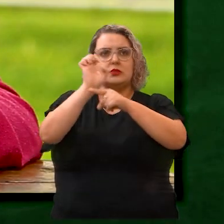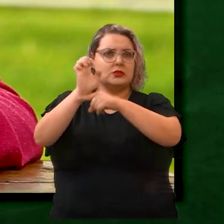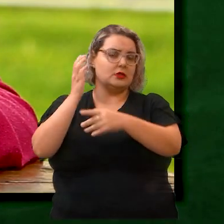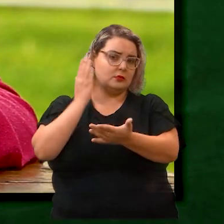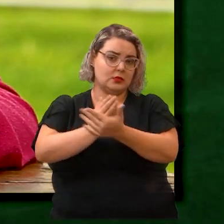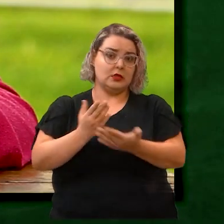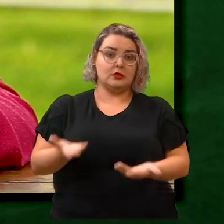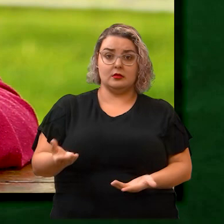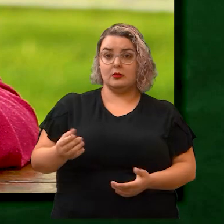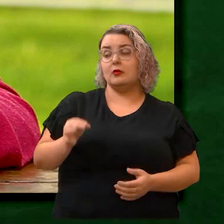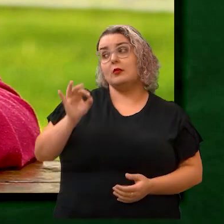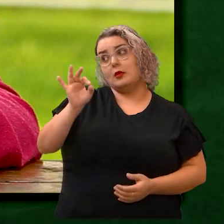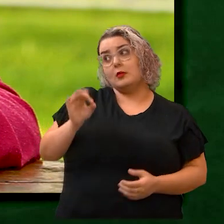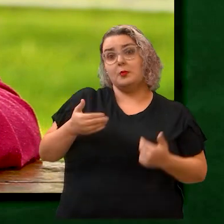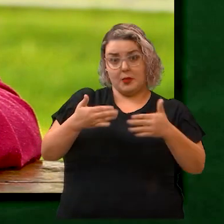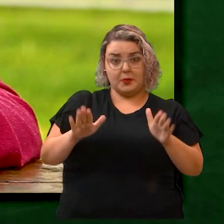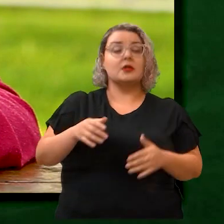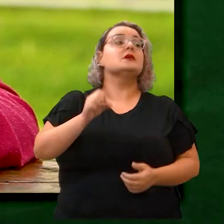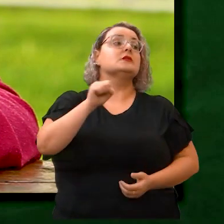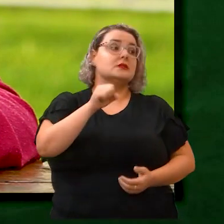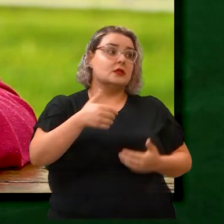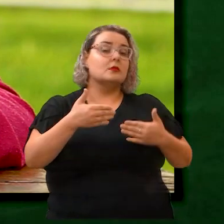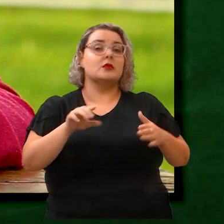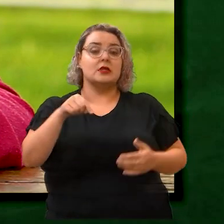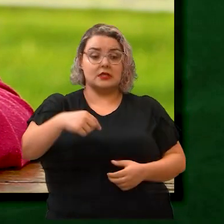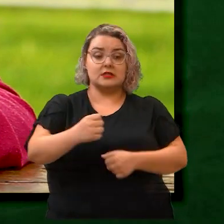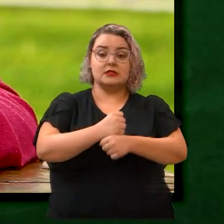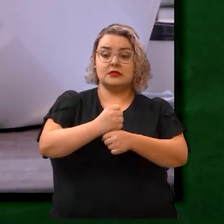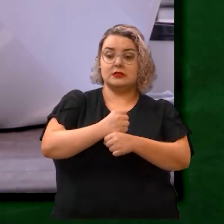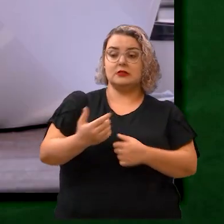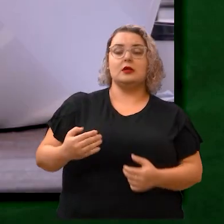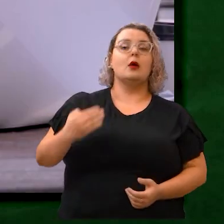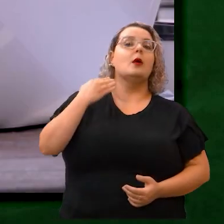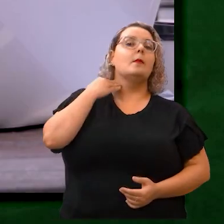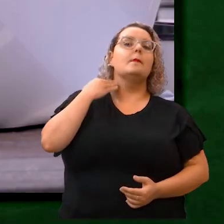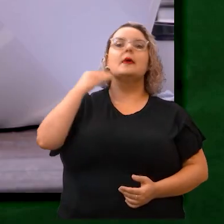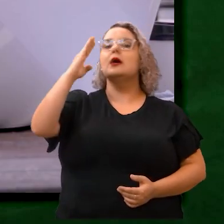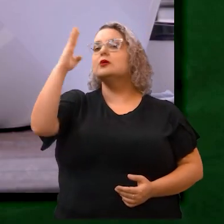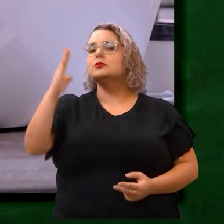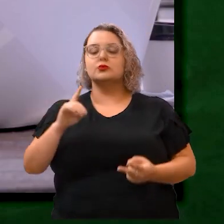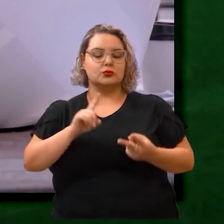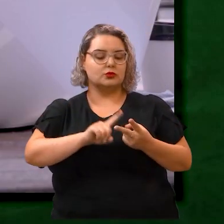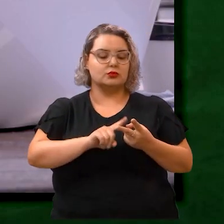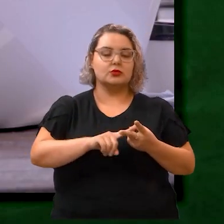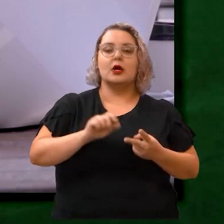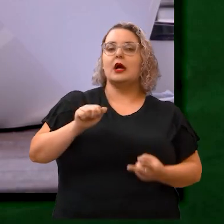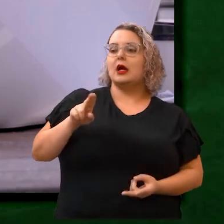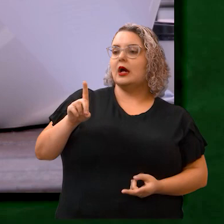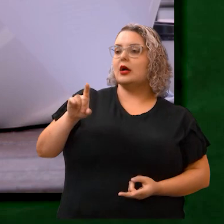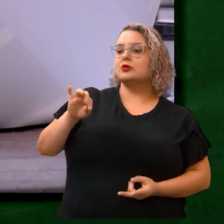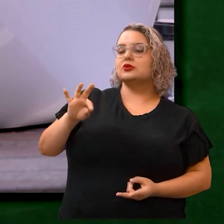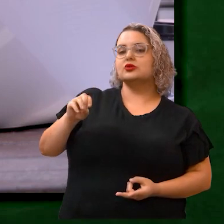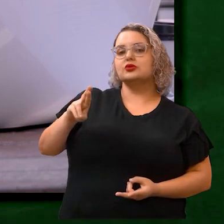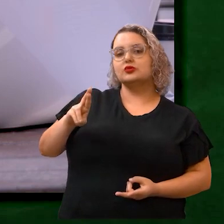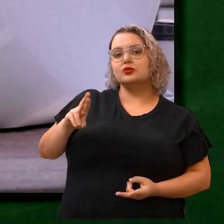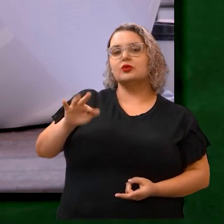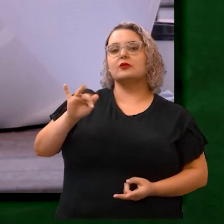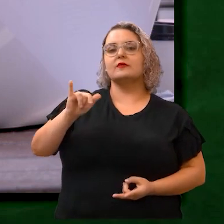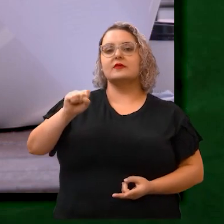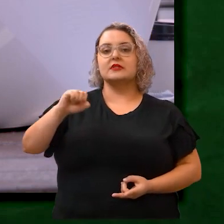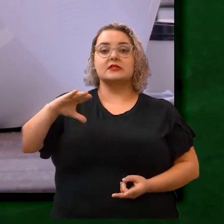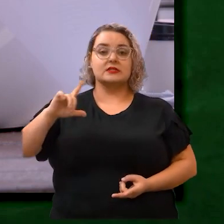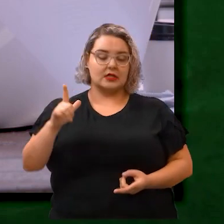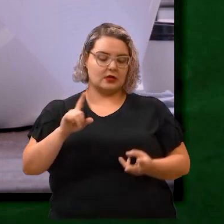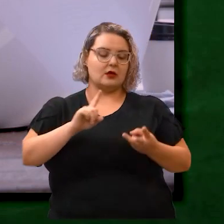também a tendência é Abrir já tá abrindo esse ano já saiu o Banco do Brasil já saiu o auditor fiscal da Receita Federal